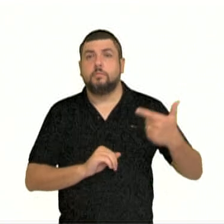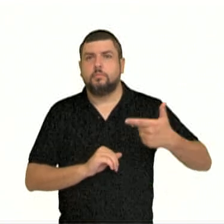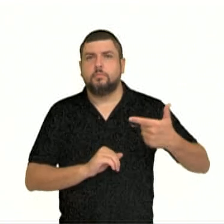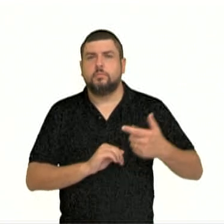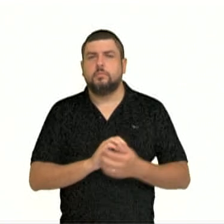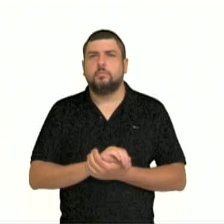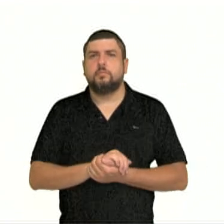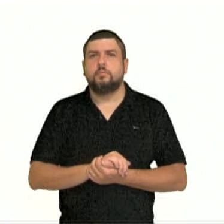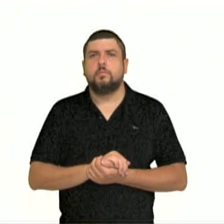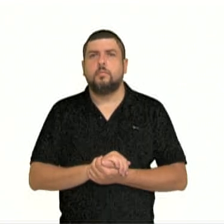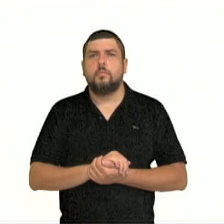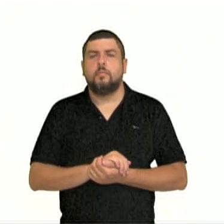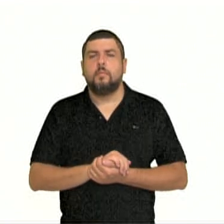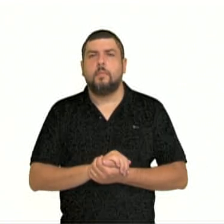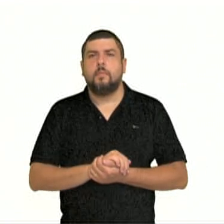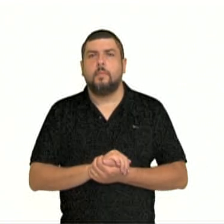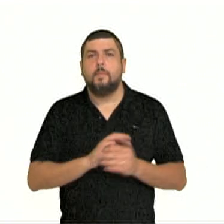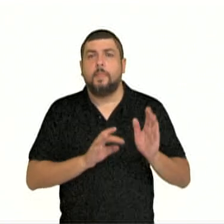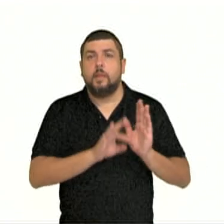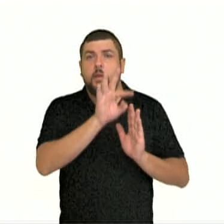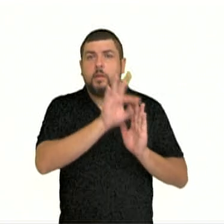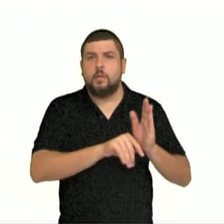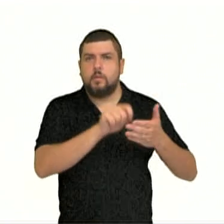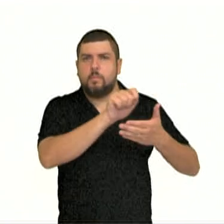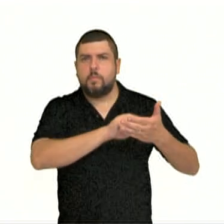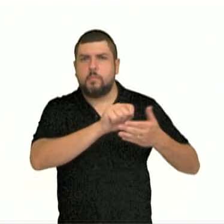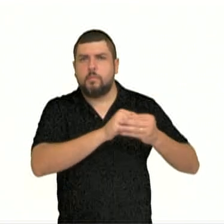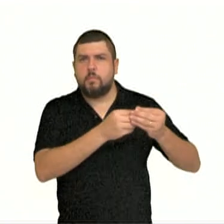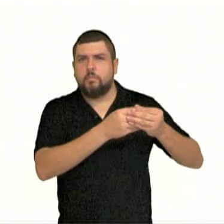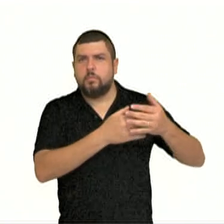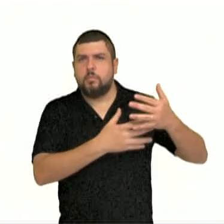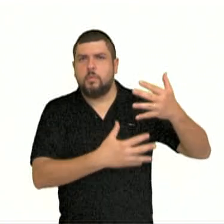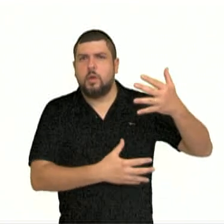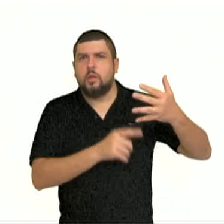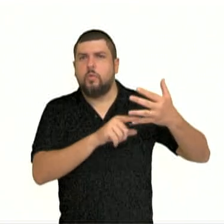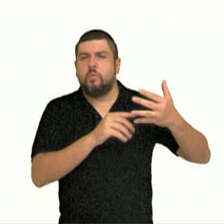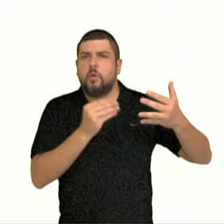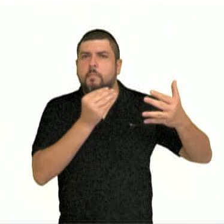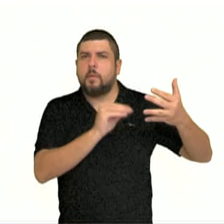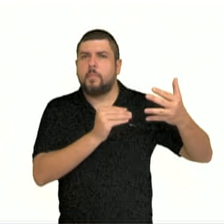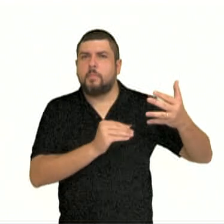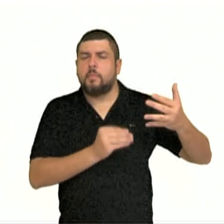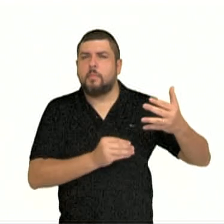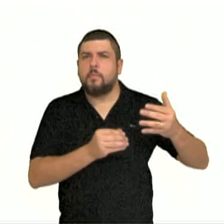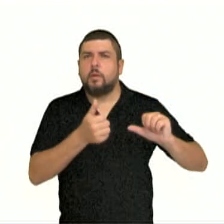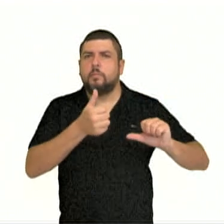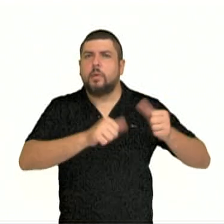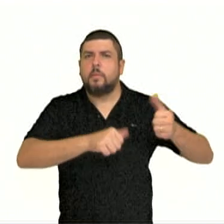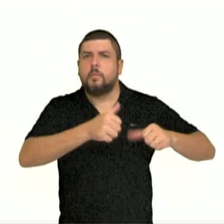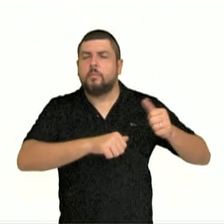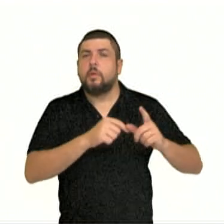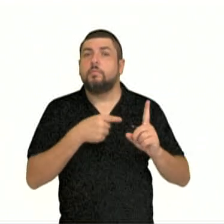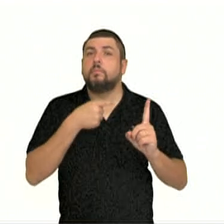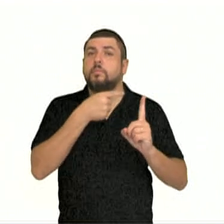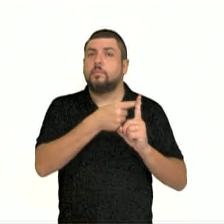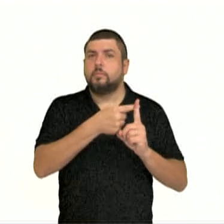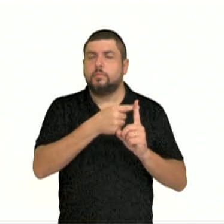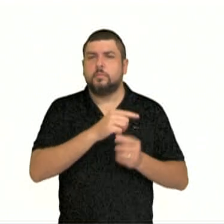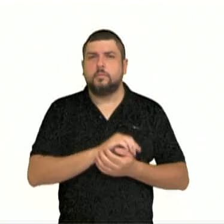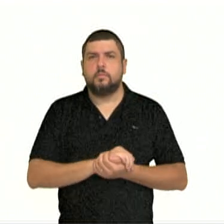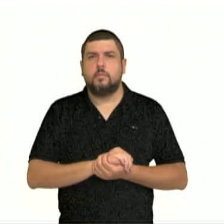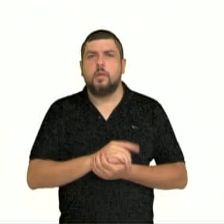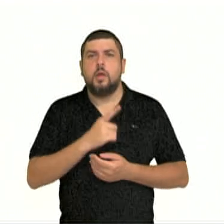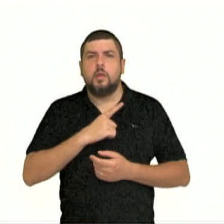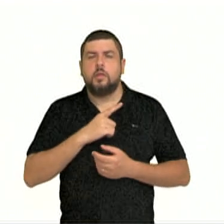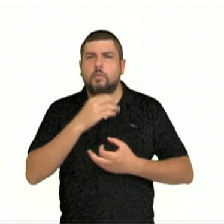ampliar esse texto com as informações positivas. Então o texto será com argumentações